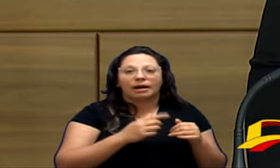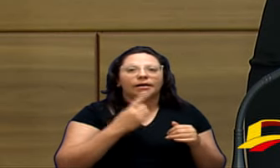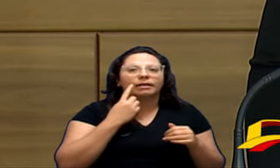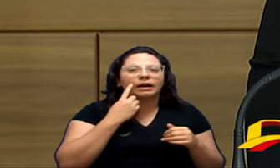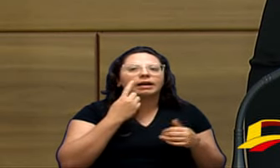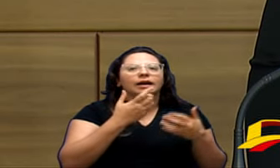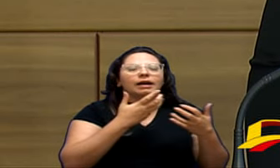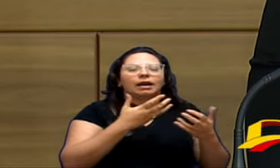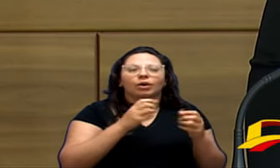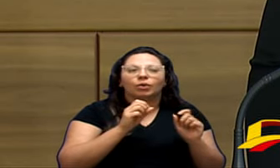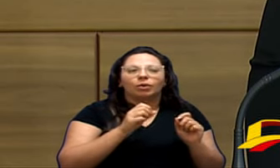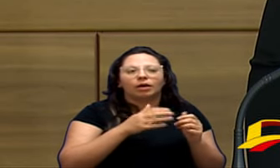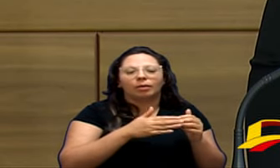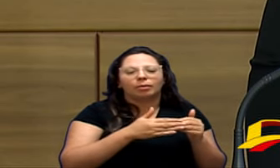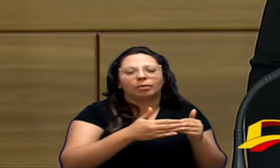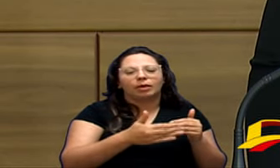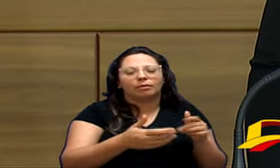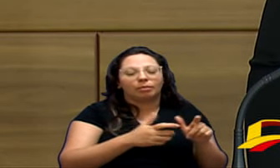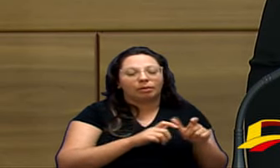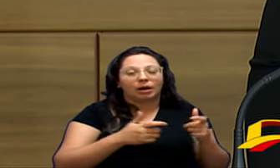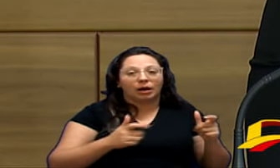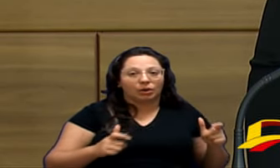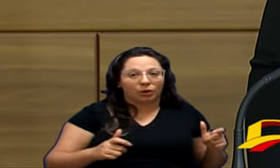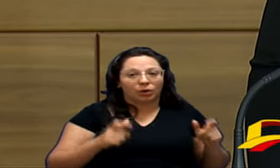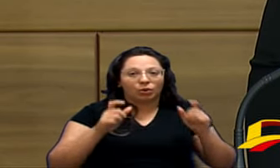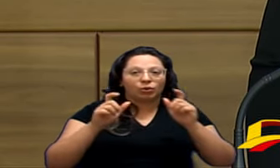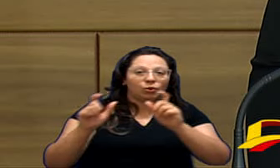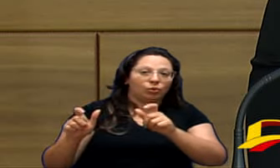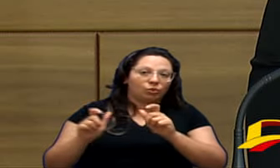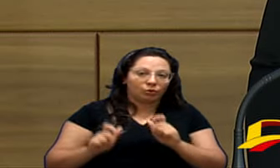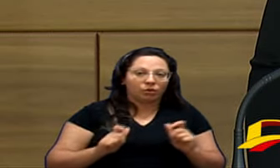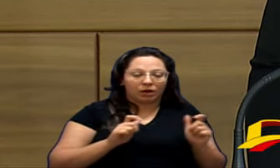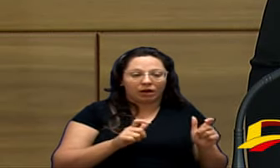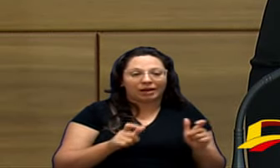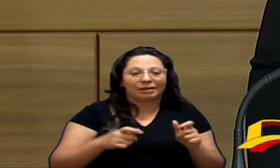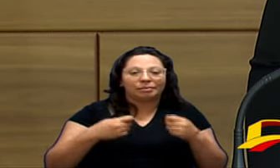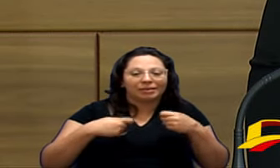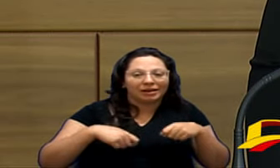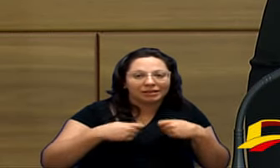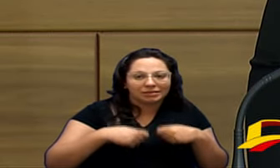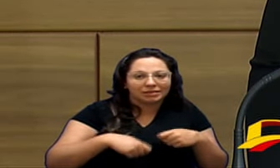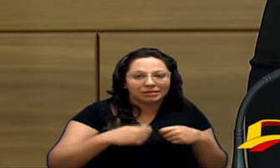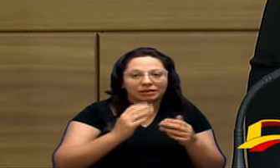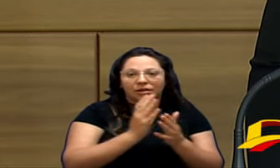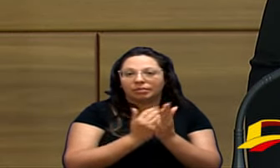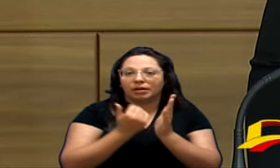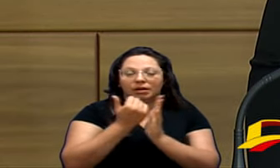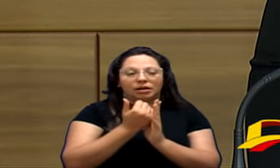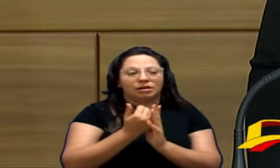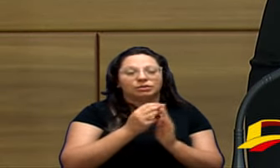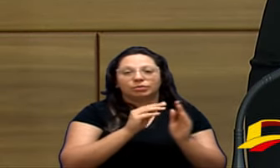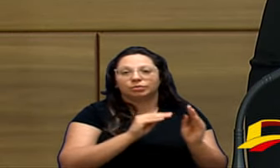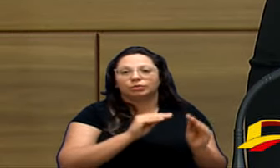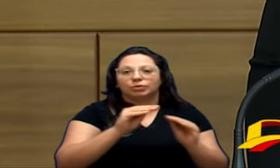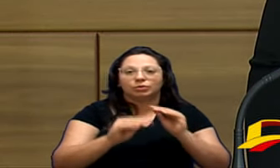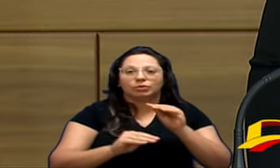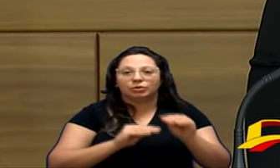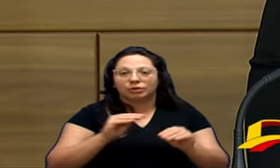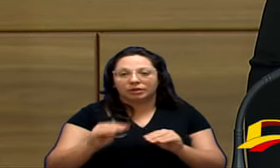daí para para os locais da cidade onde haja necessidade né a gente sabe aí que